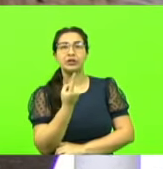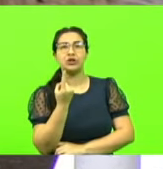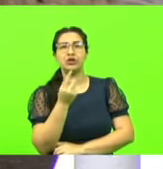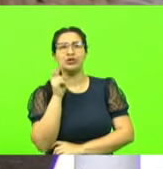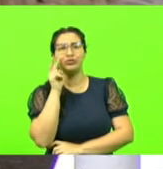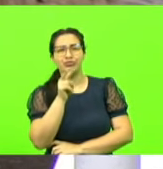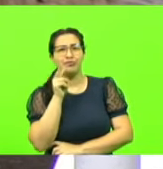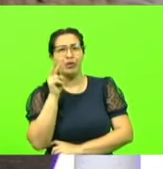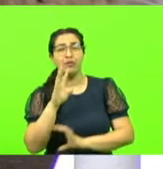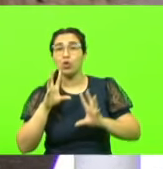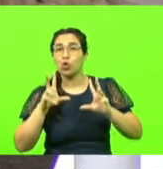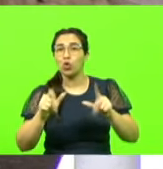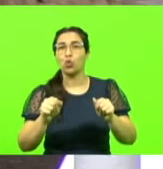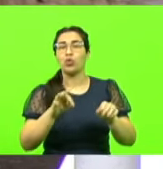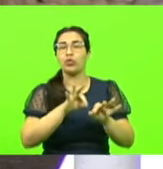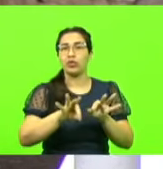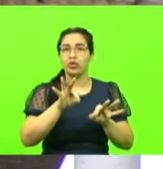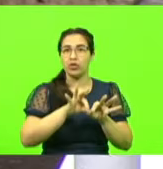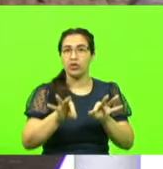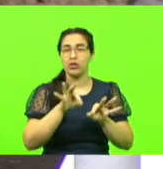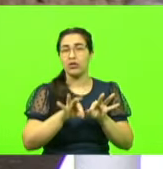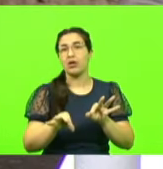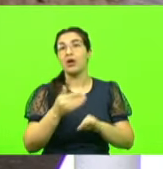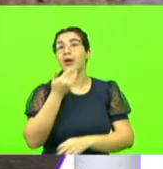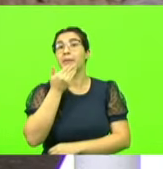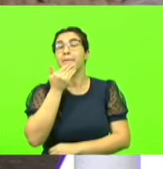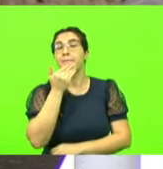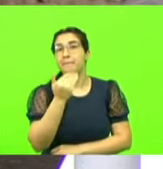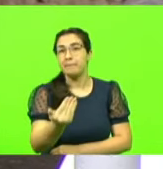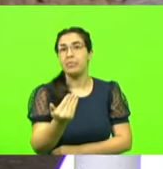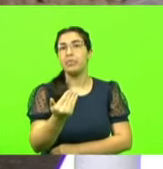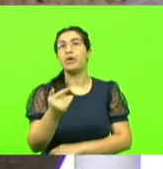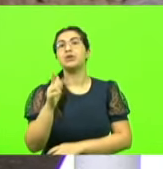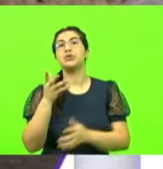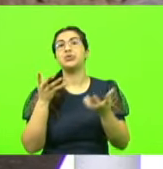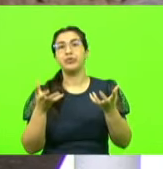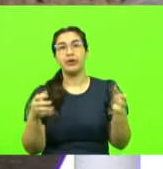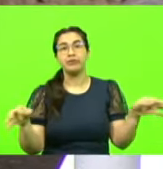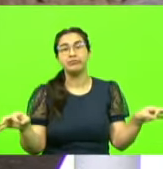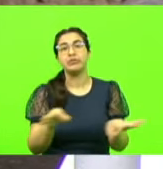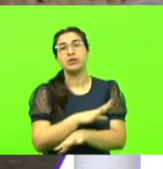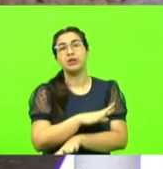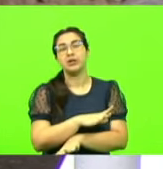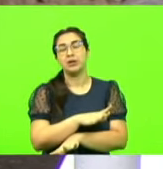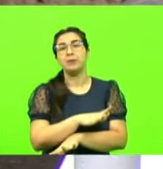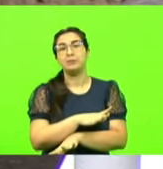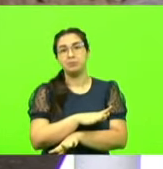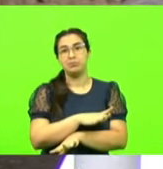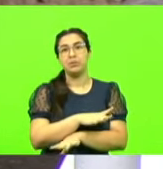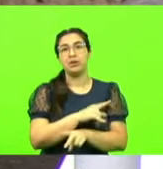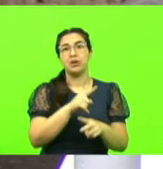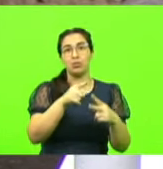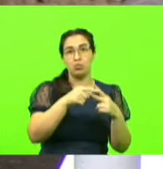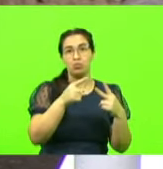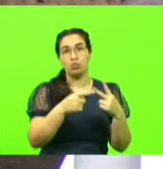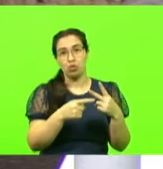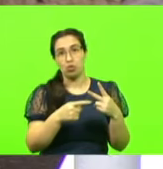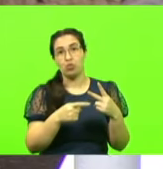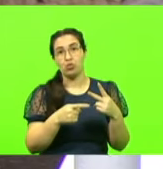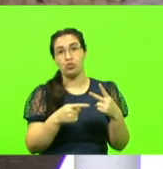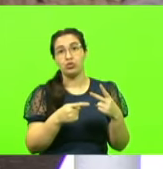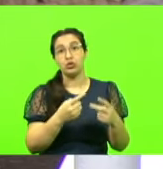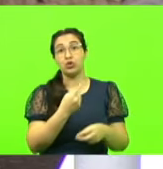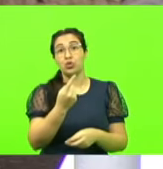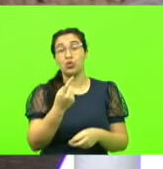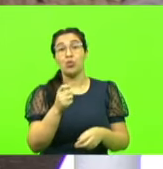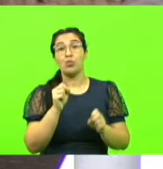todas as entidades que se manifestaram pedindo para que se concluísse o lote 1 e 2, que uma parte já ficasse duplicada, e o